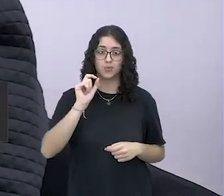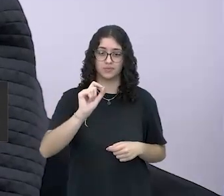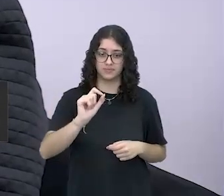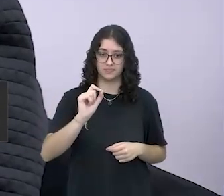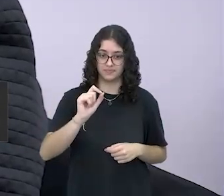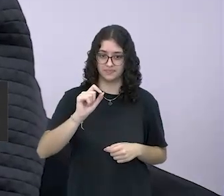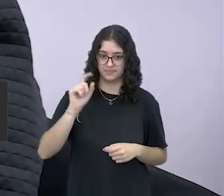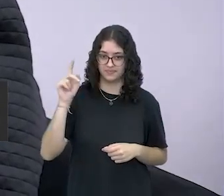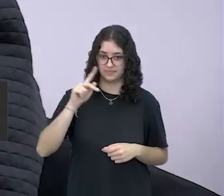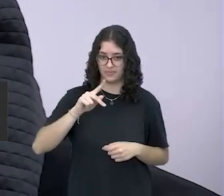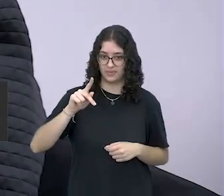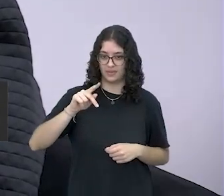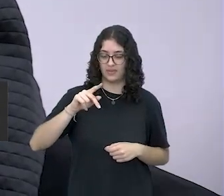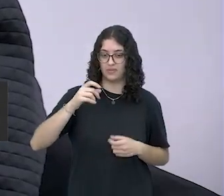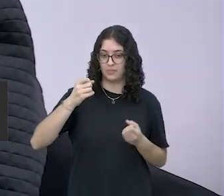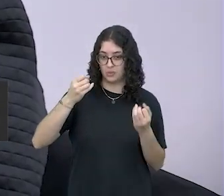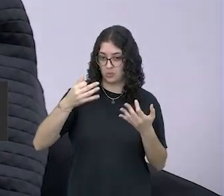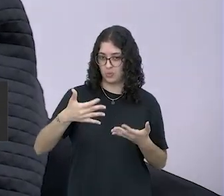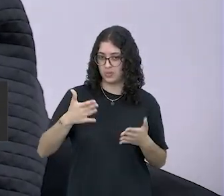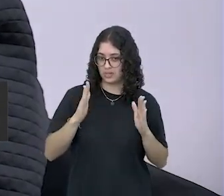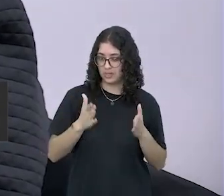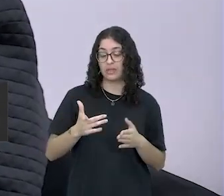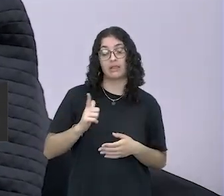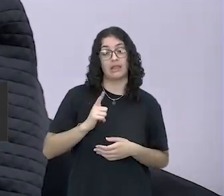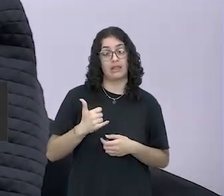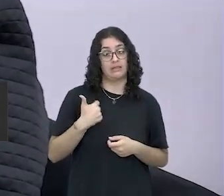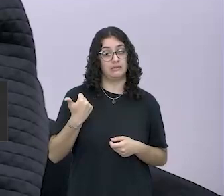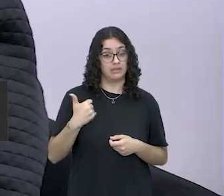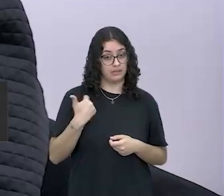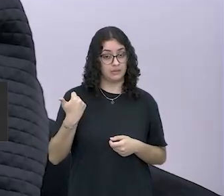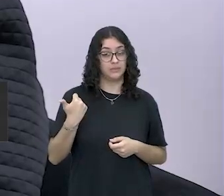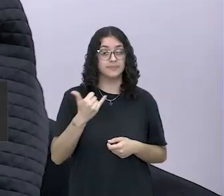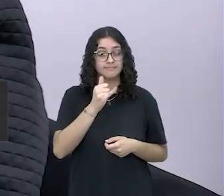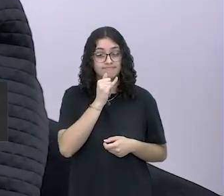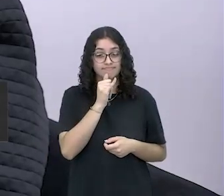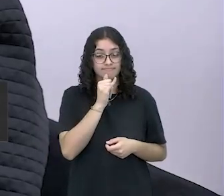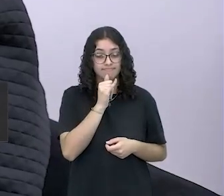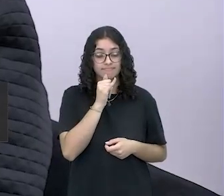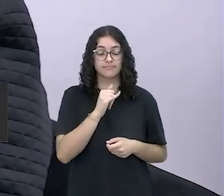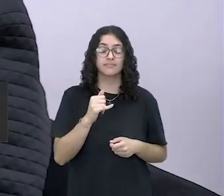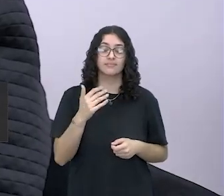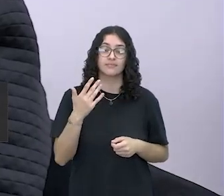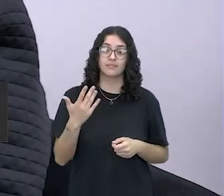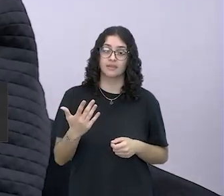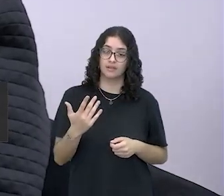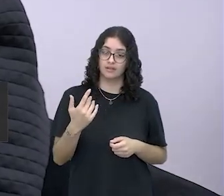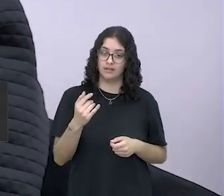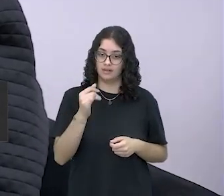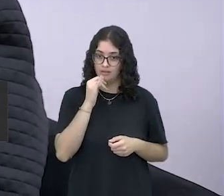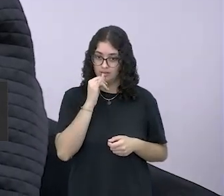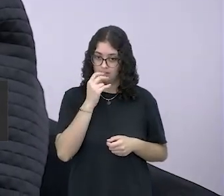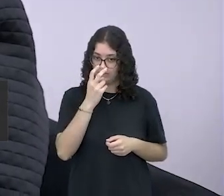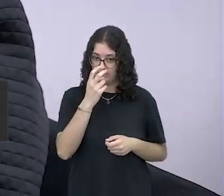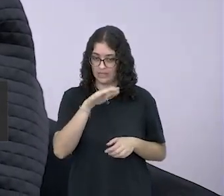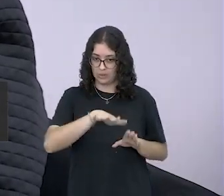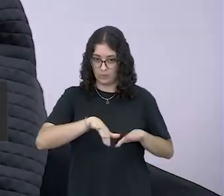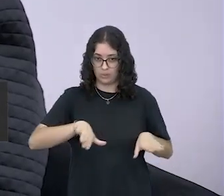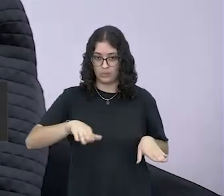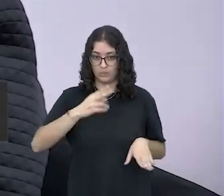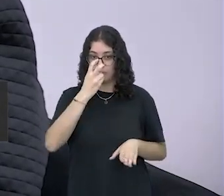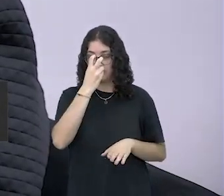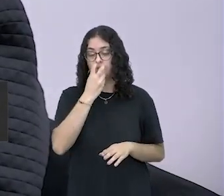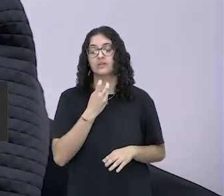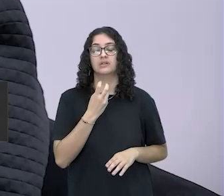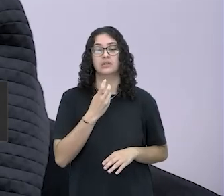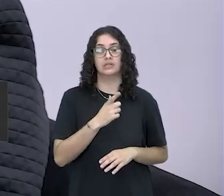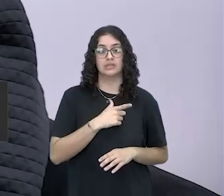Vanderlei falou, tenridade, sim, deles saberem. Então, eu trabalhava com os alunos cegos, tem os